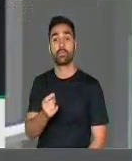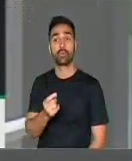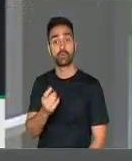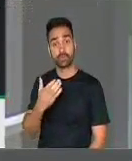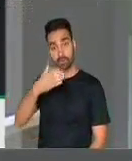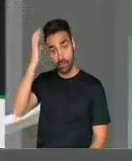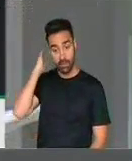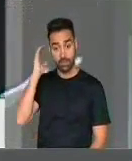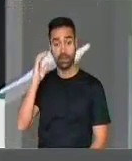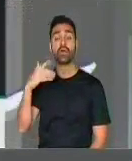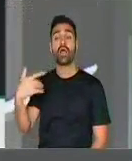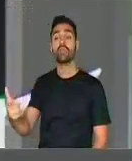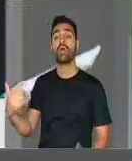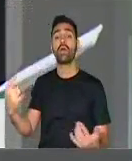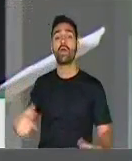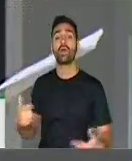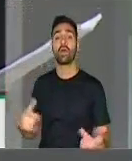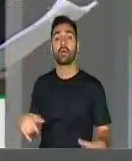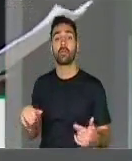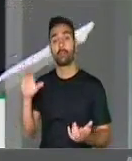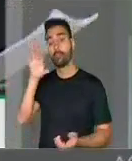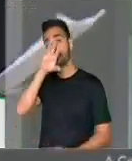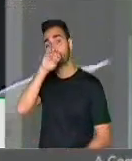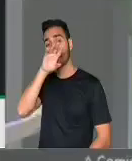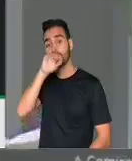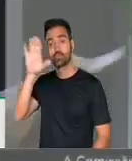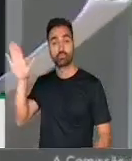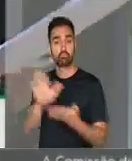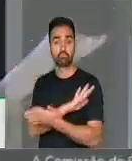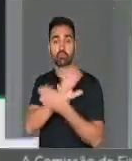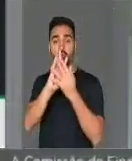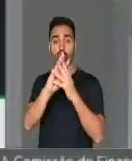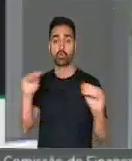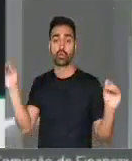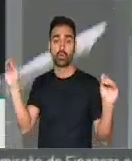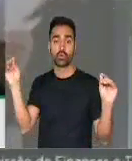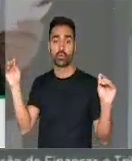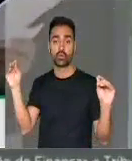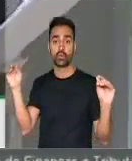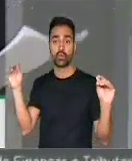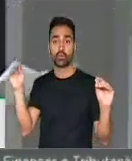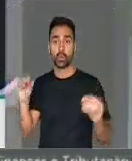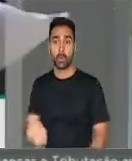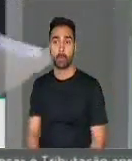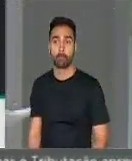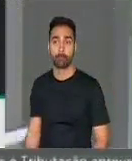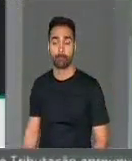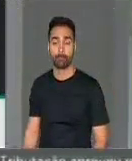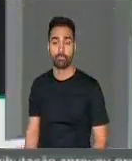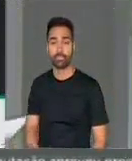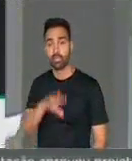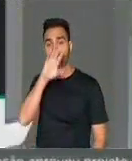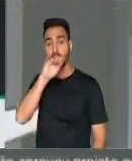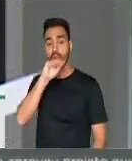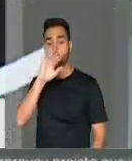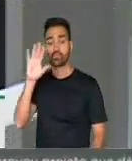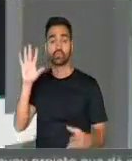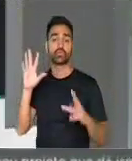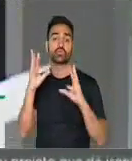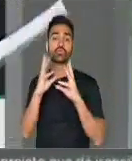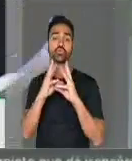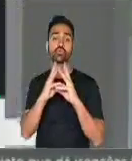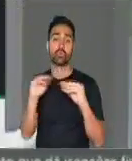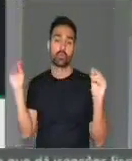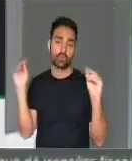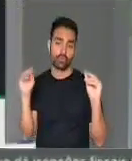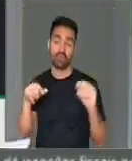sumiu. O pato sumiu, vereador. Ô, deputado Nunô, grande Valdenor. O pato sumiu. Quem paga o pato,